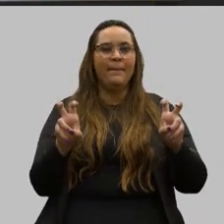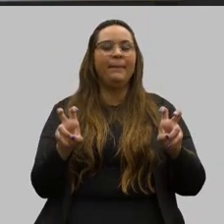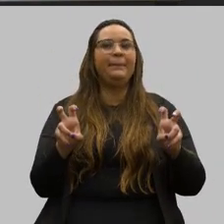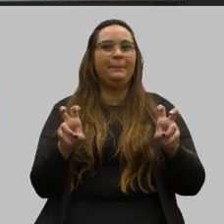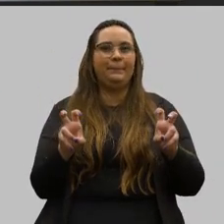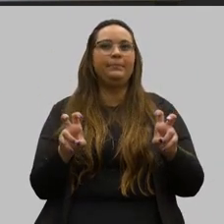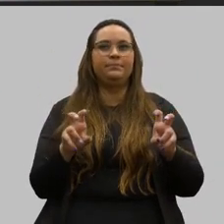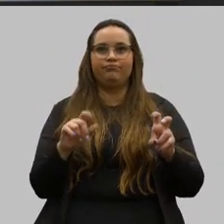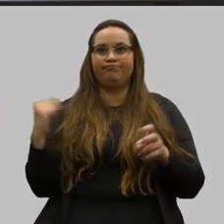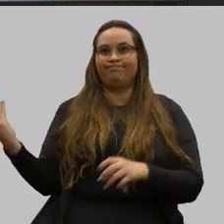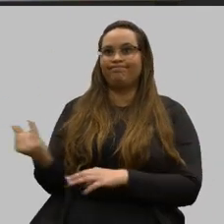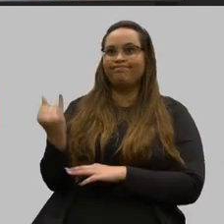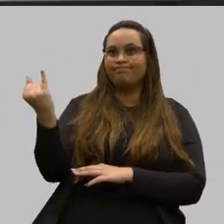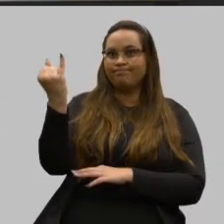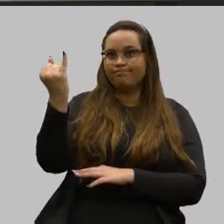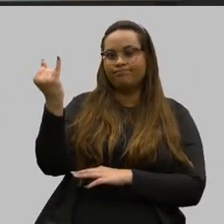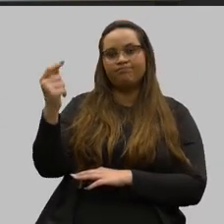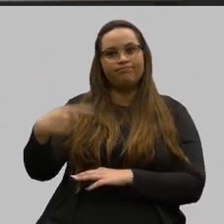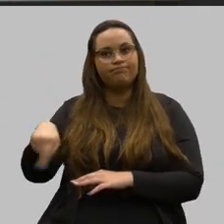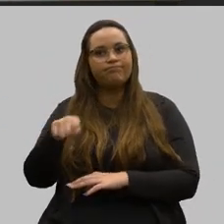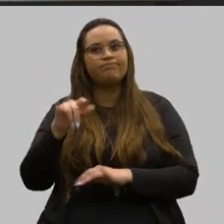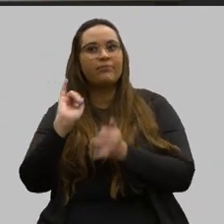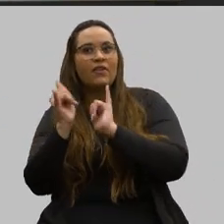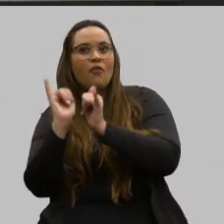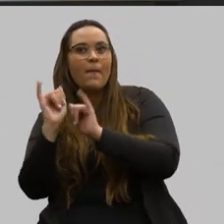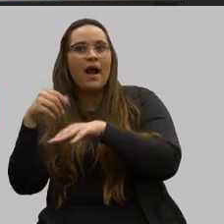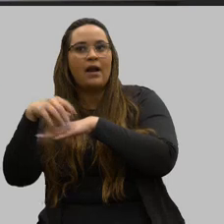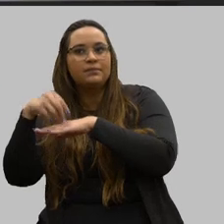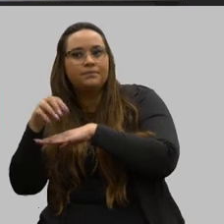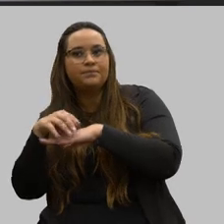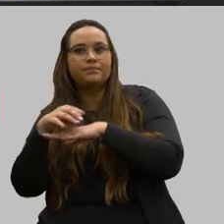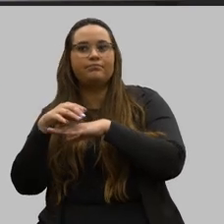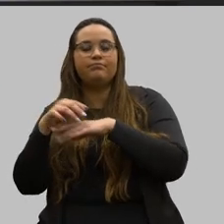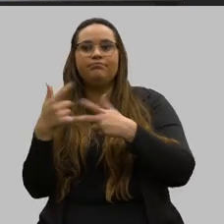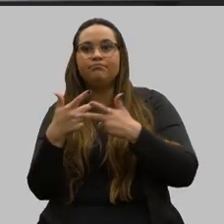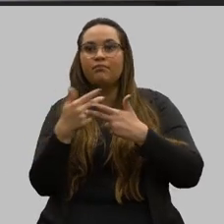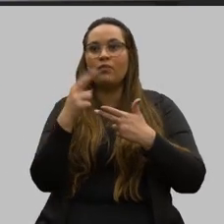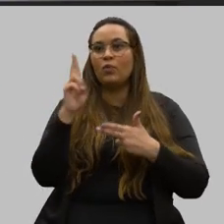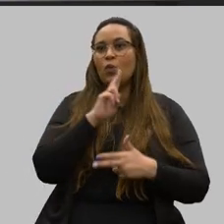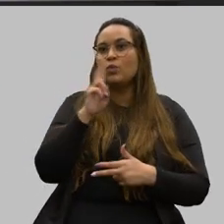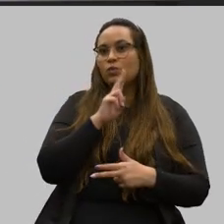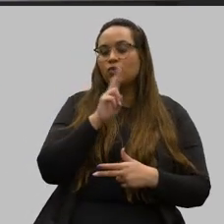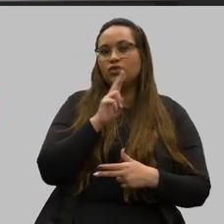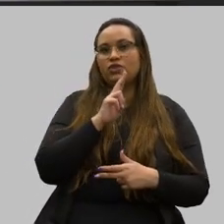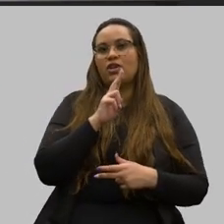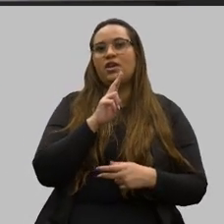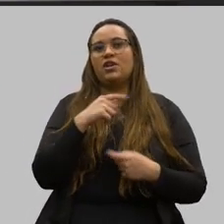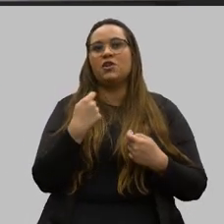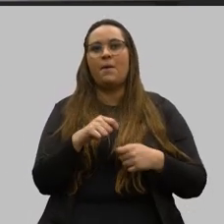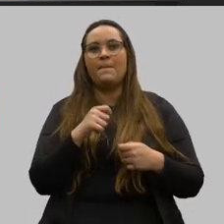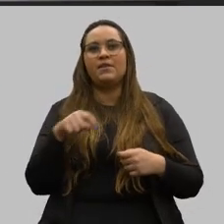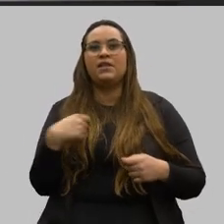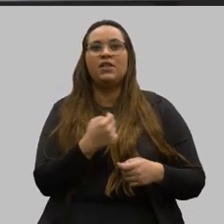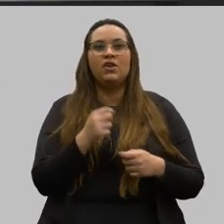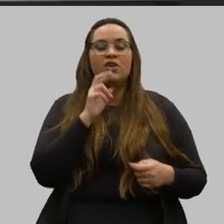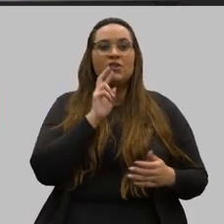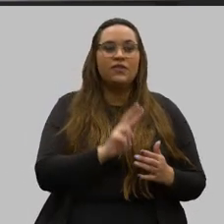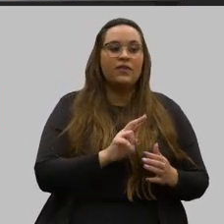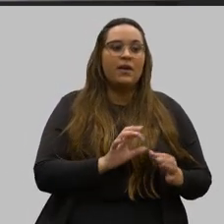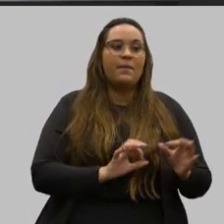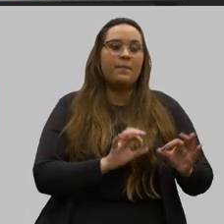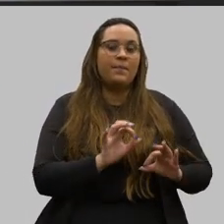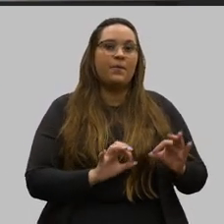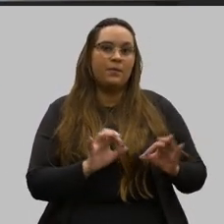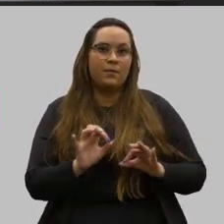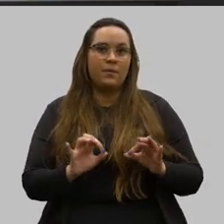extremamente importantes para não só informar os cidadão mas que a gente possa ter aí eh uma base de planejamento importante paraa atuação que é o